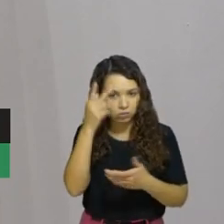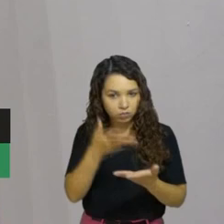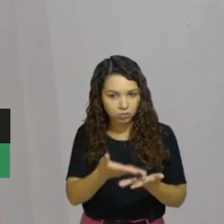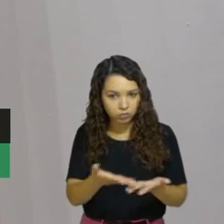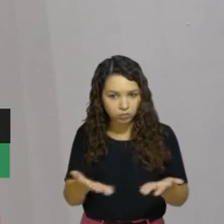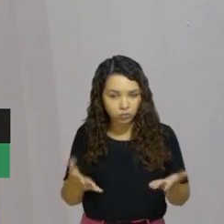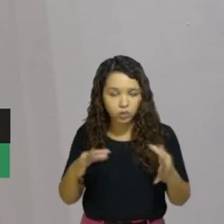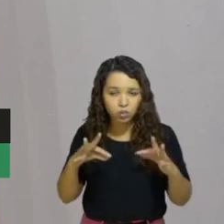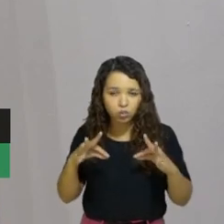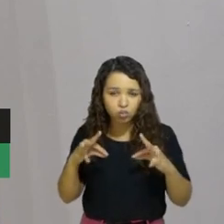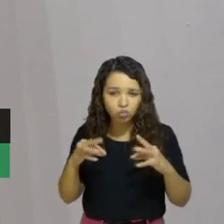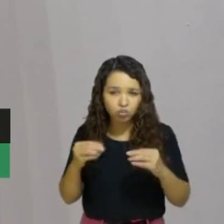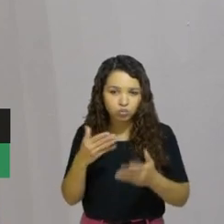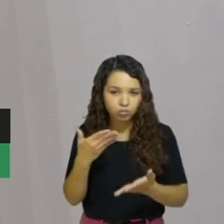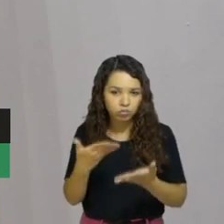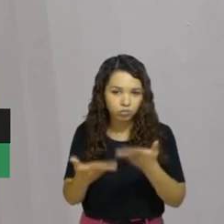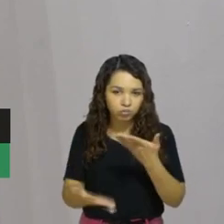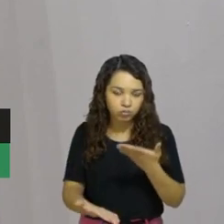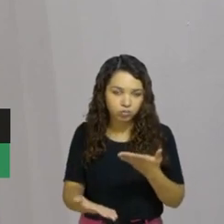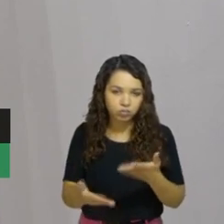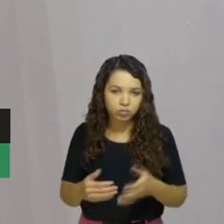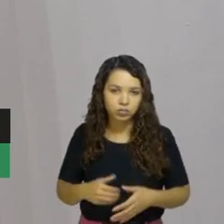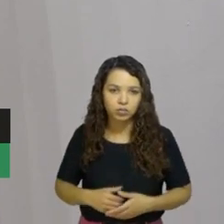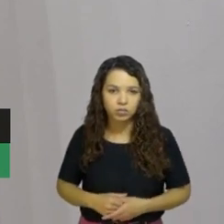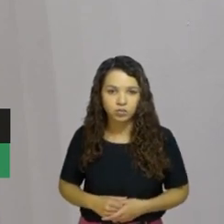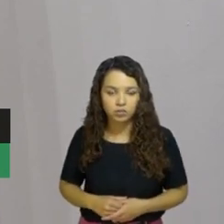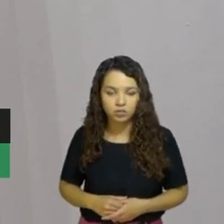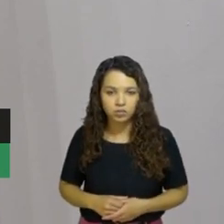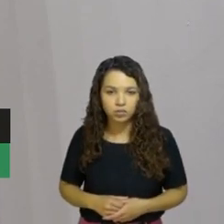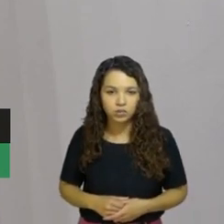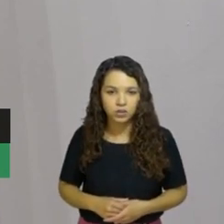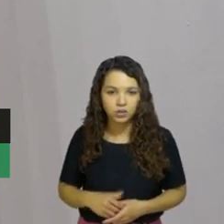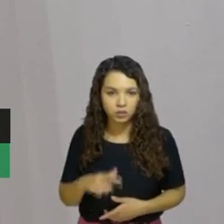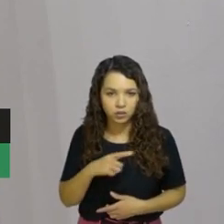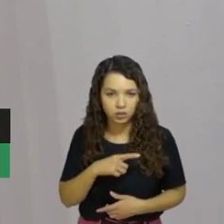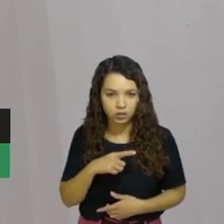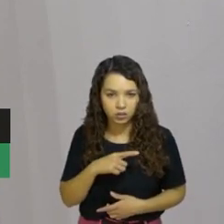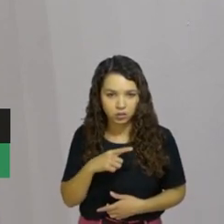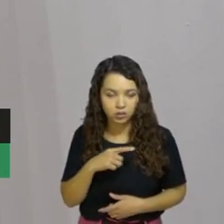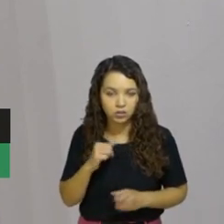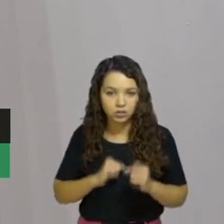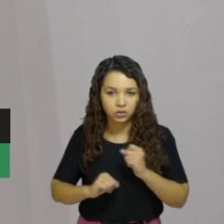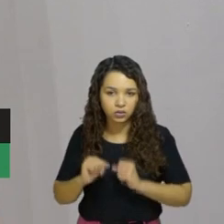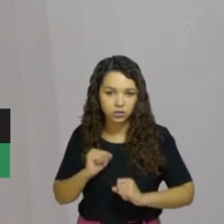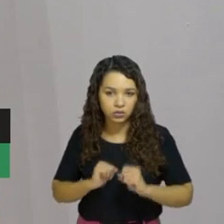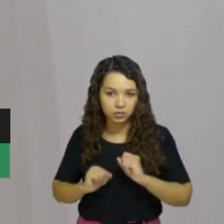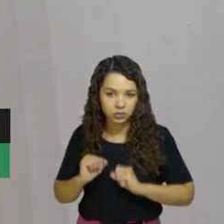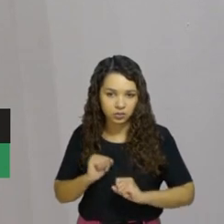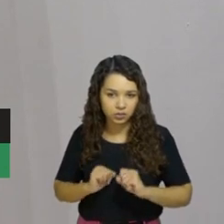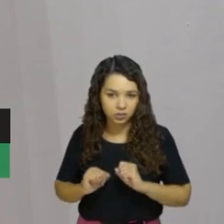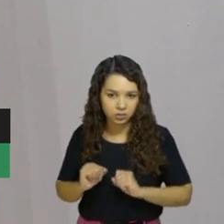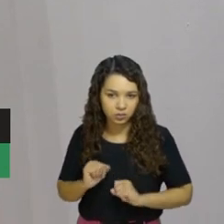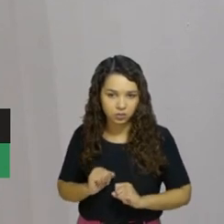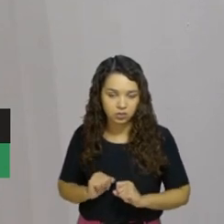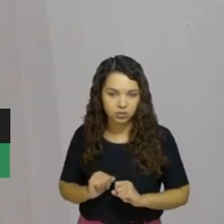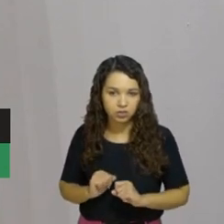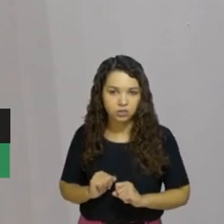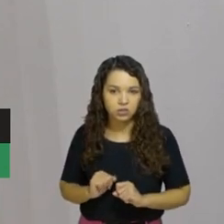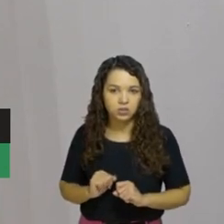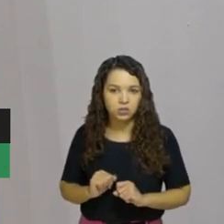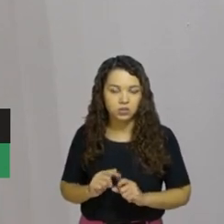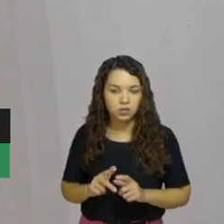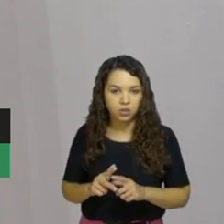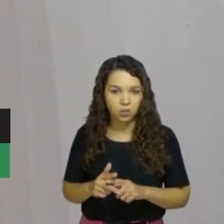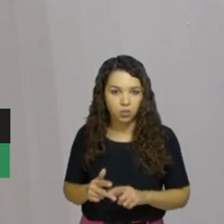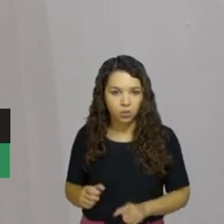perderam tudo e só lhe resta a esperança de reconstruir